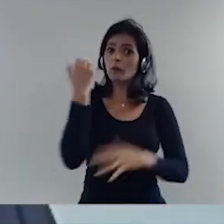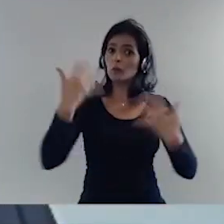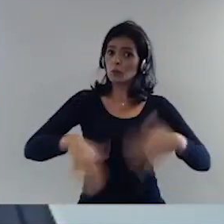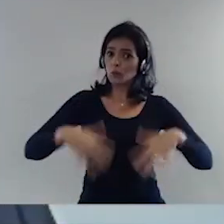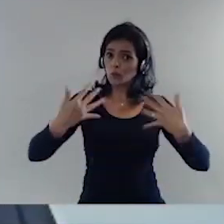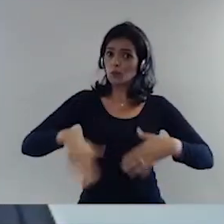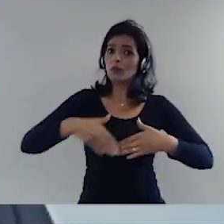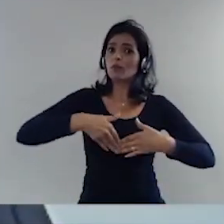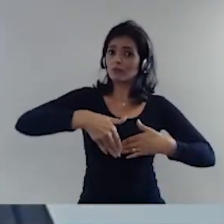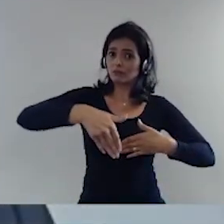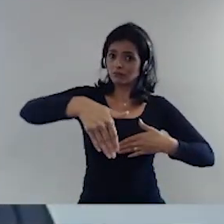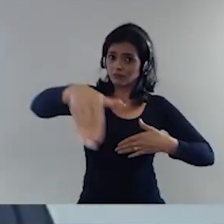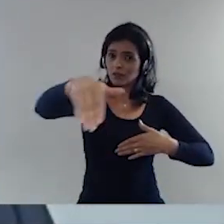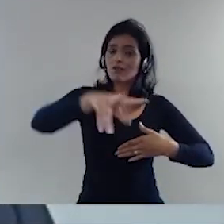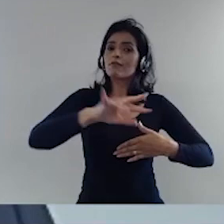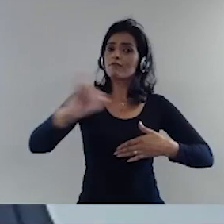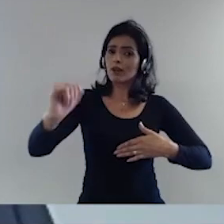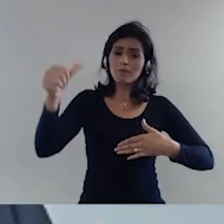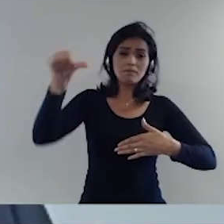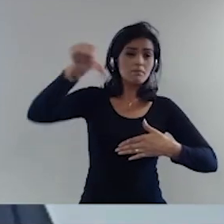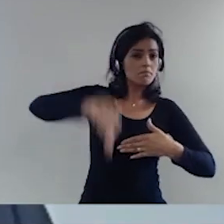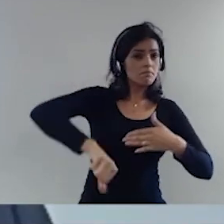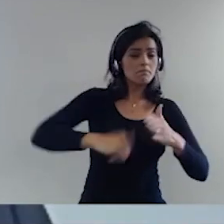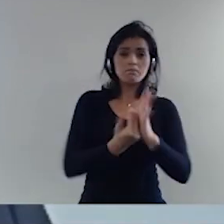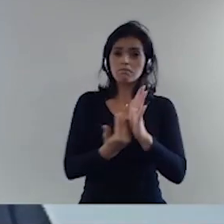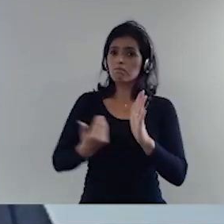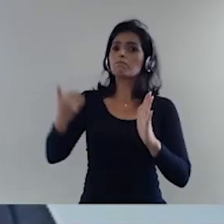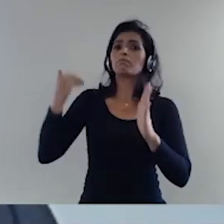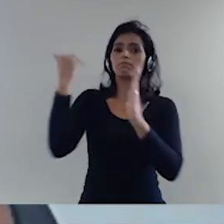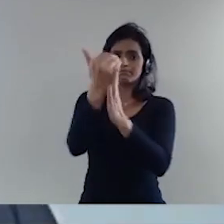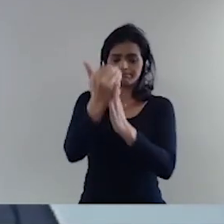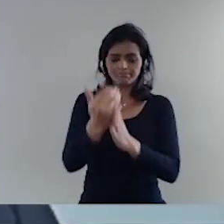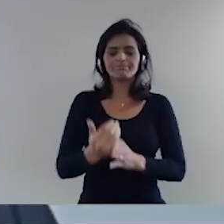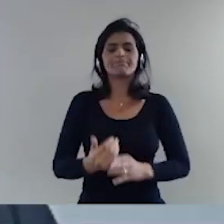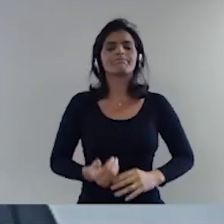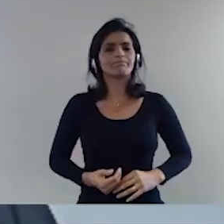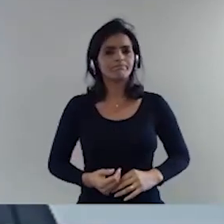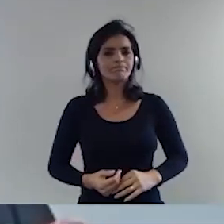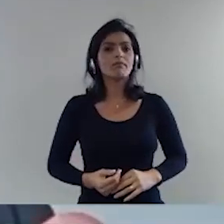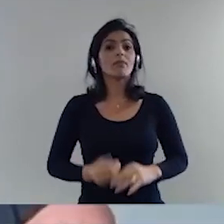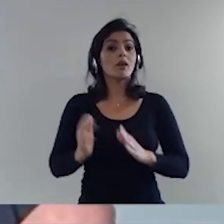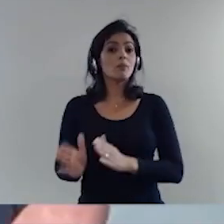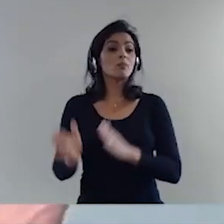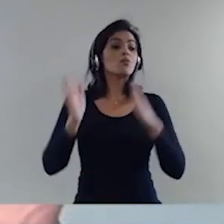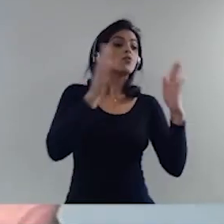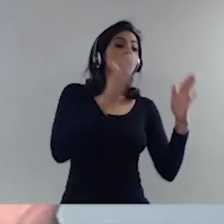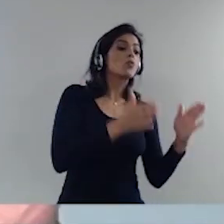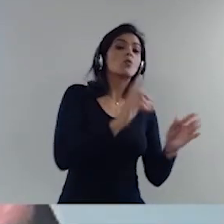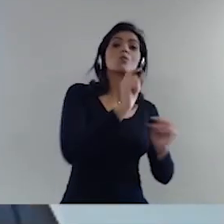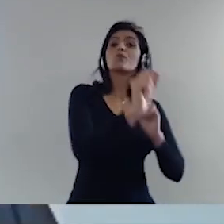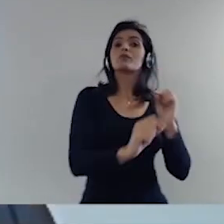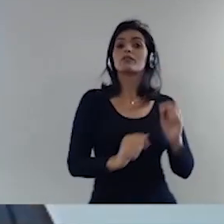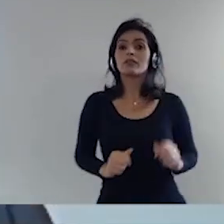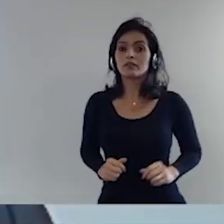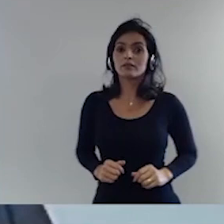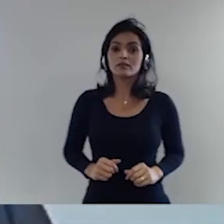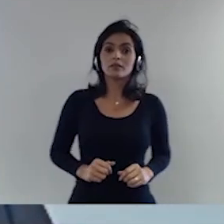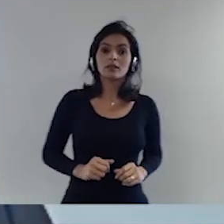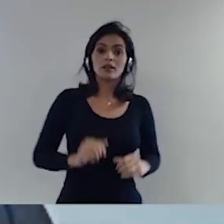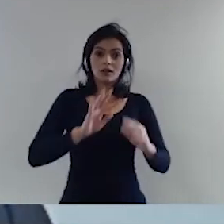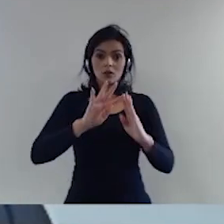ser expresso no nosso cotidiano. E, por outro lado,